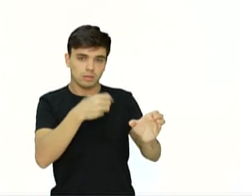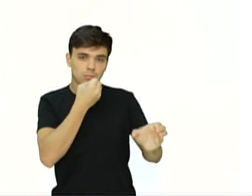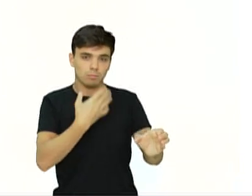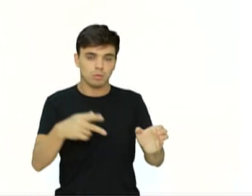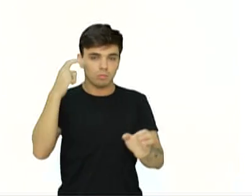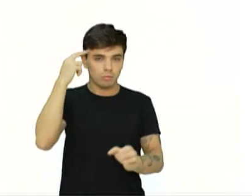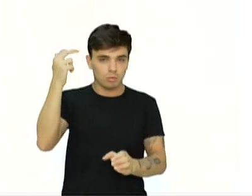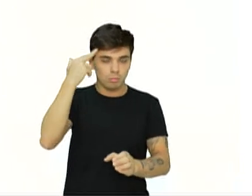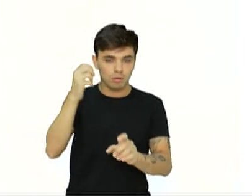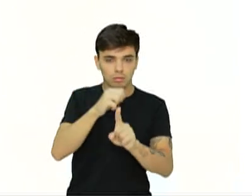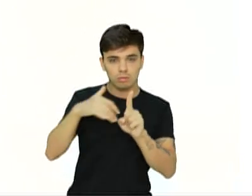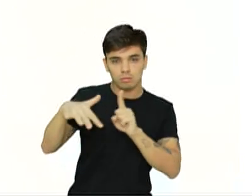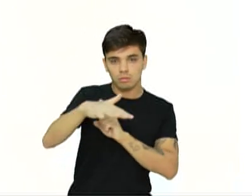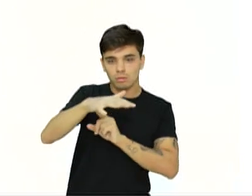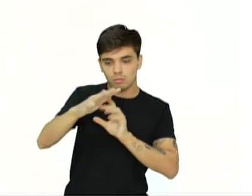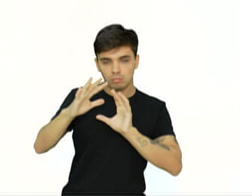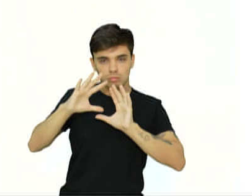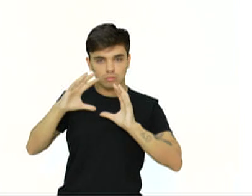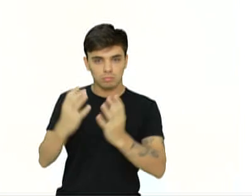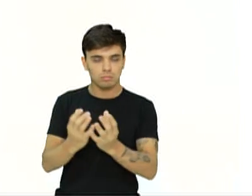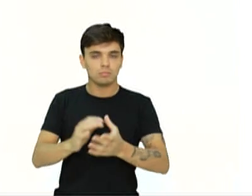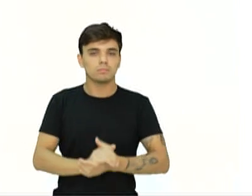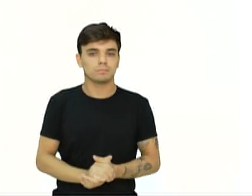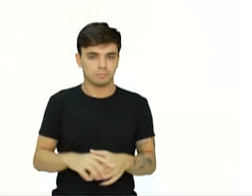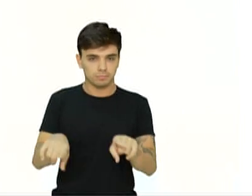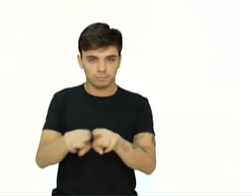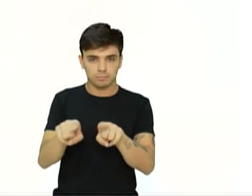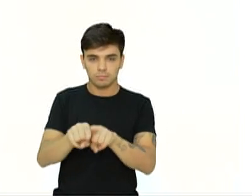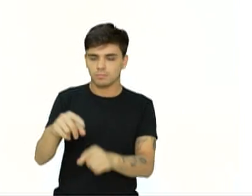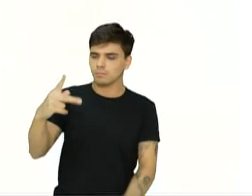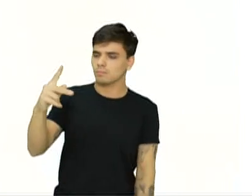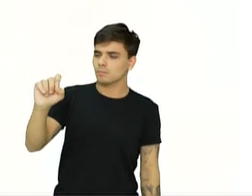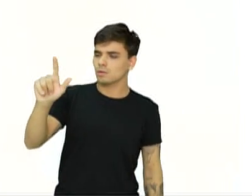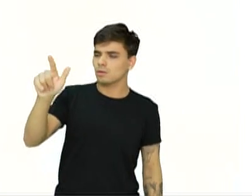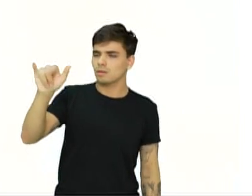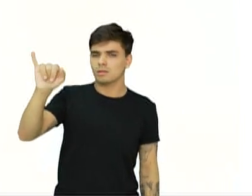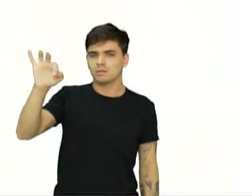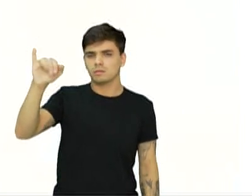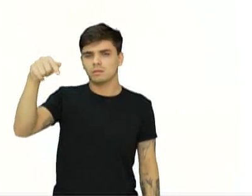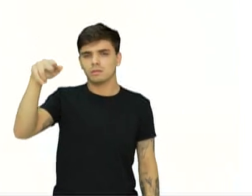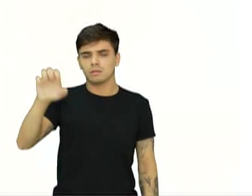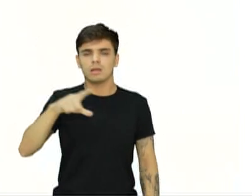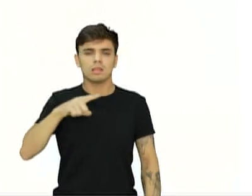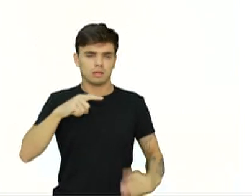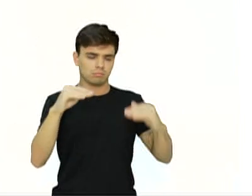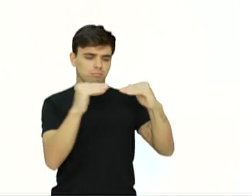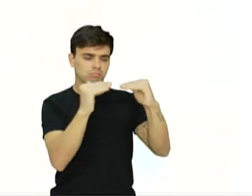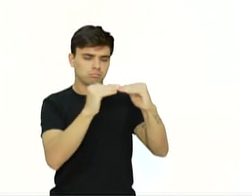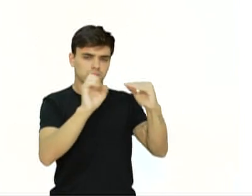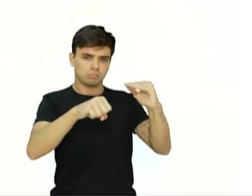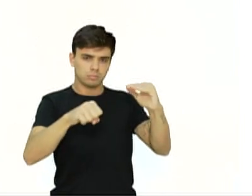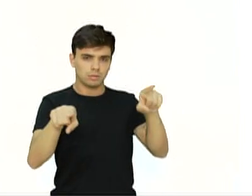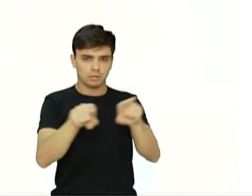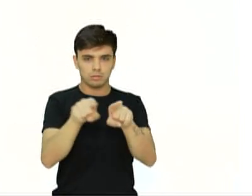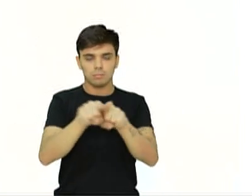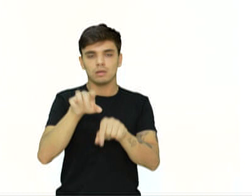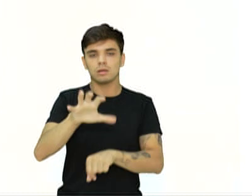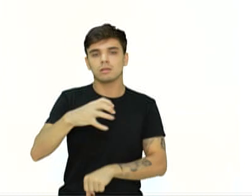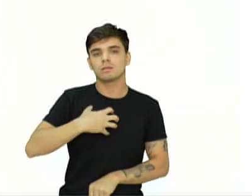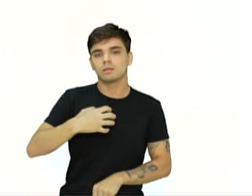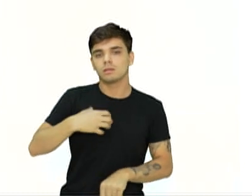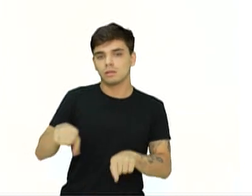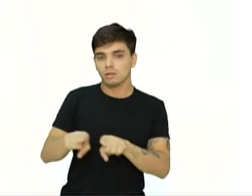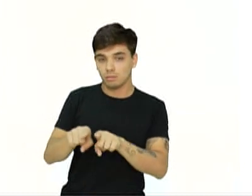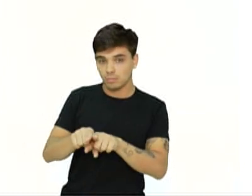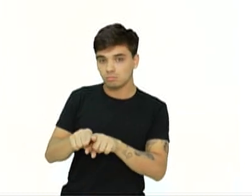bem comum de todos os cidadãos. Politike, lá da Grécia Antiga, tem a ver justamente com essa forma de